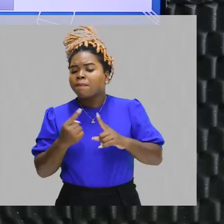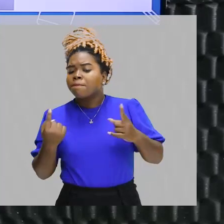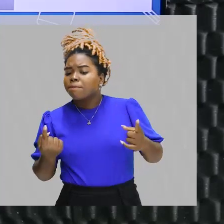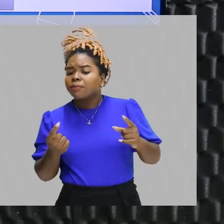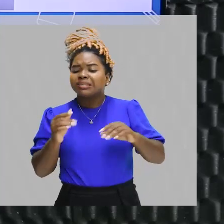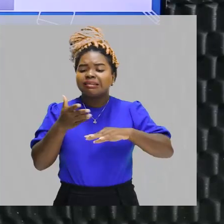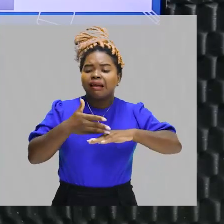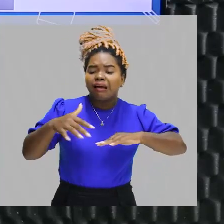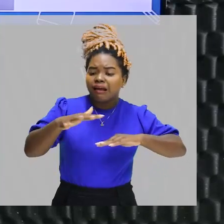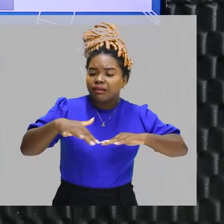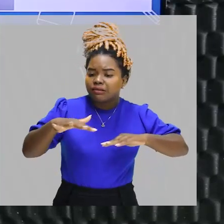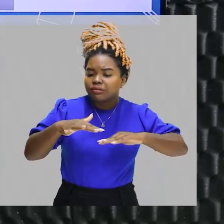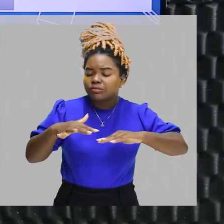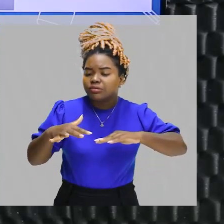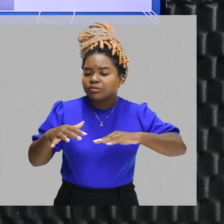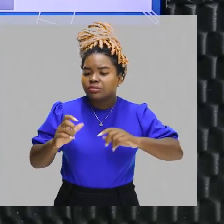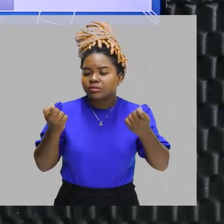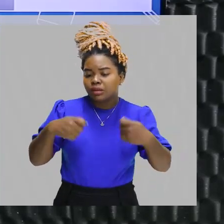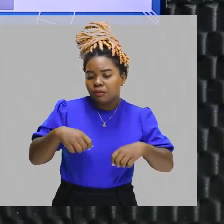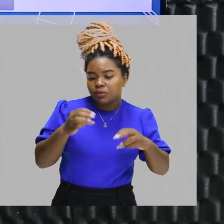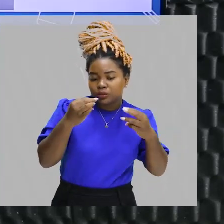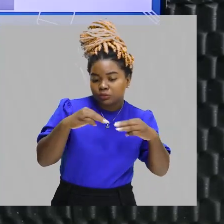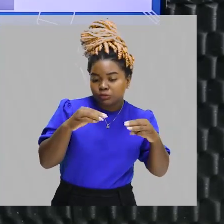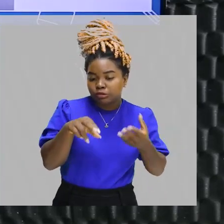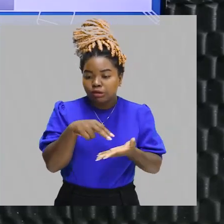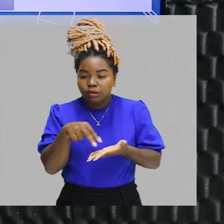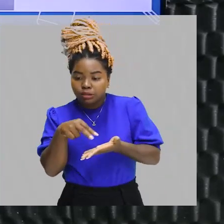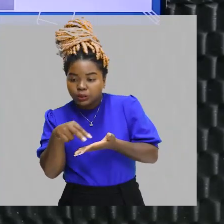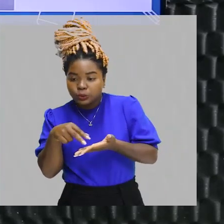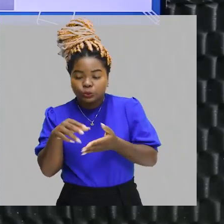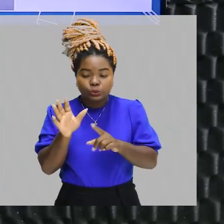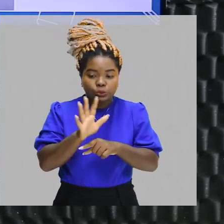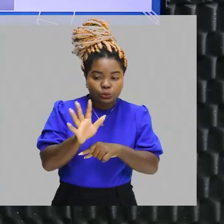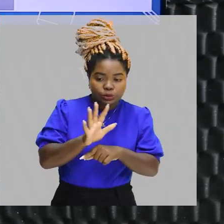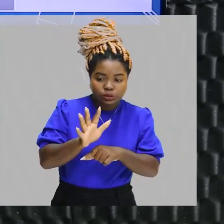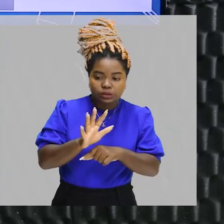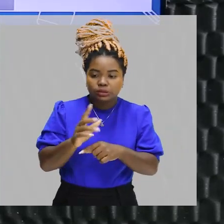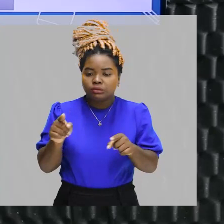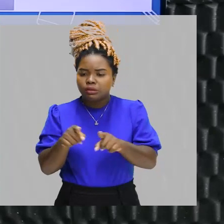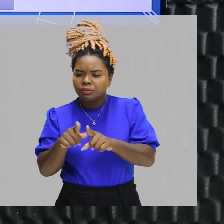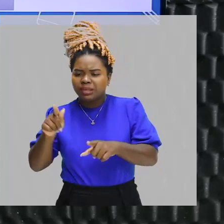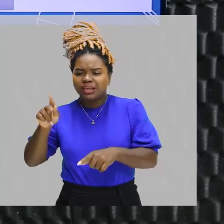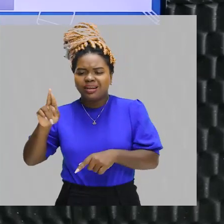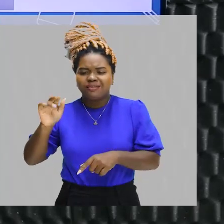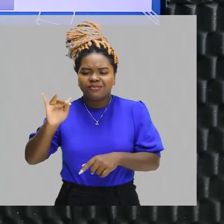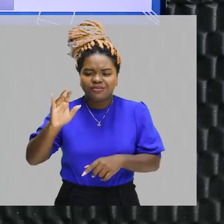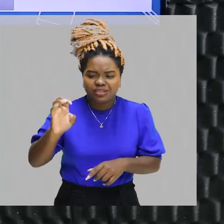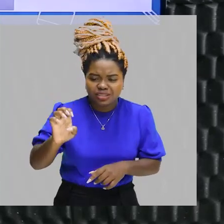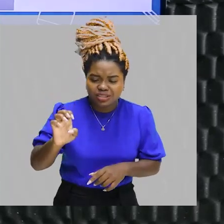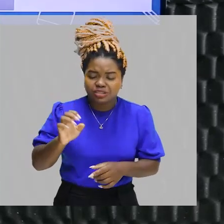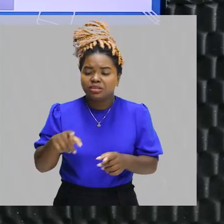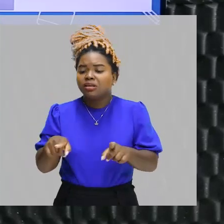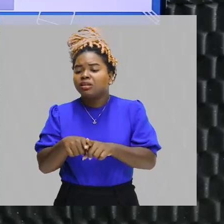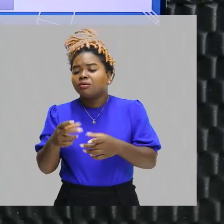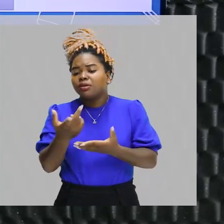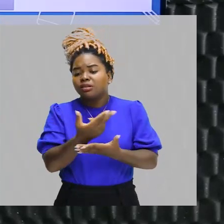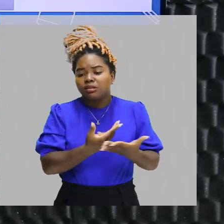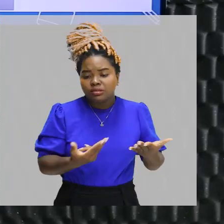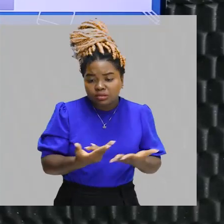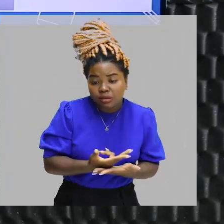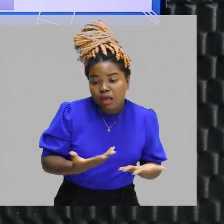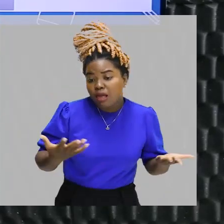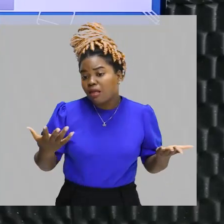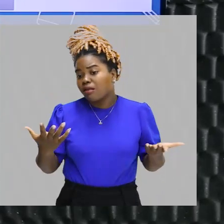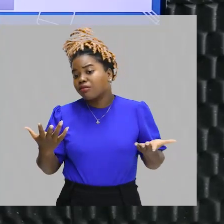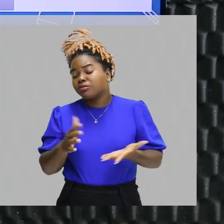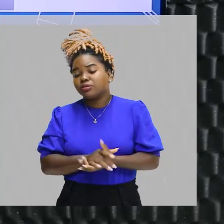ela pode ser música, ela pode ser dança, ela pode ser cinema, ela pode ser um grafite, ela pode ser um desenho, ela pode ser uma